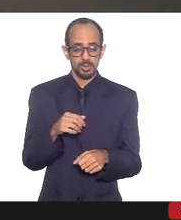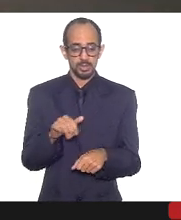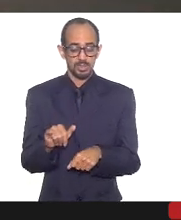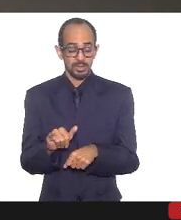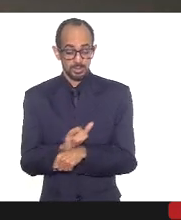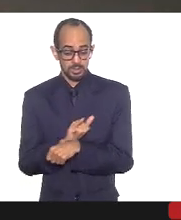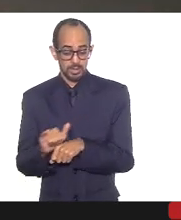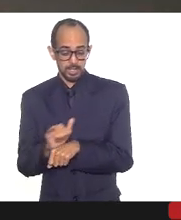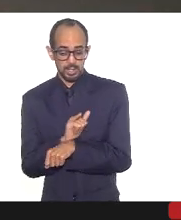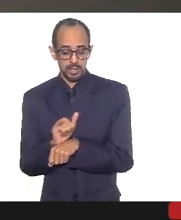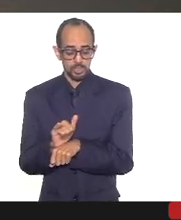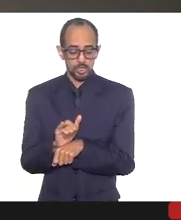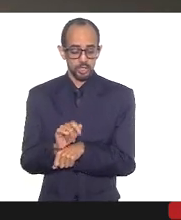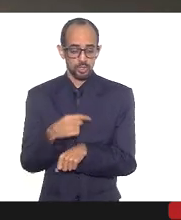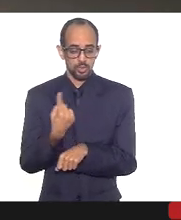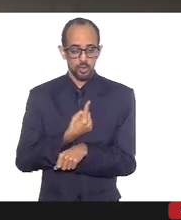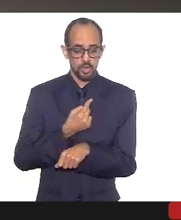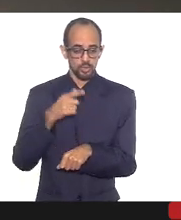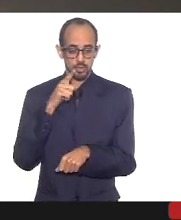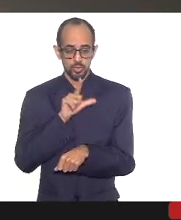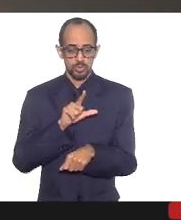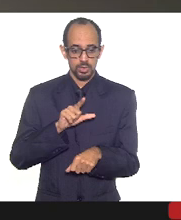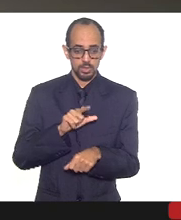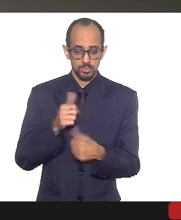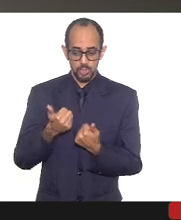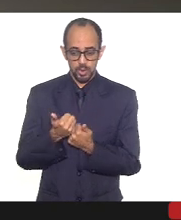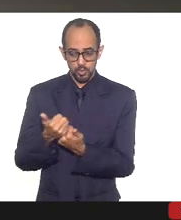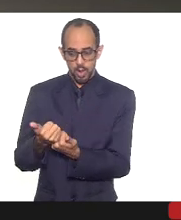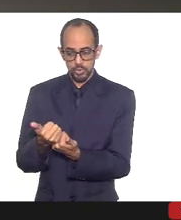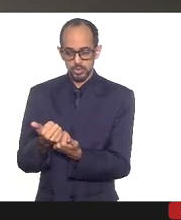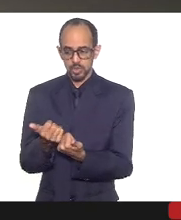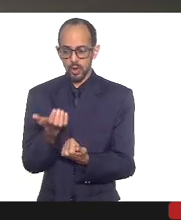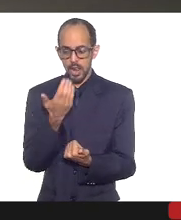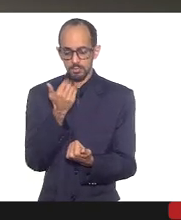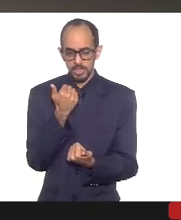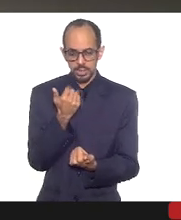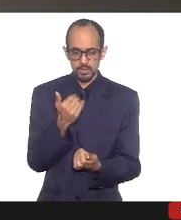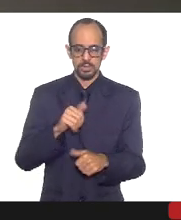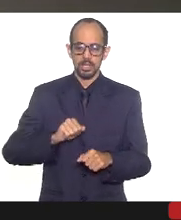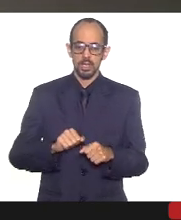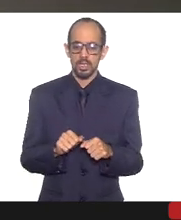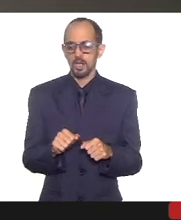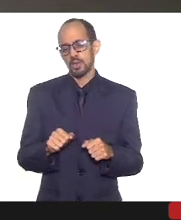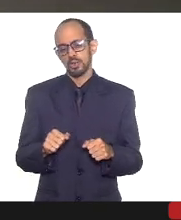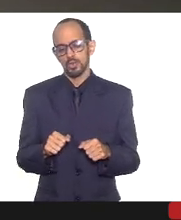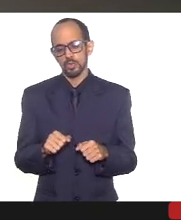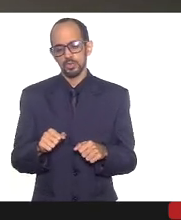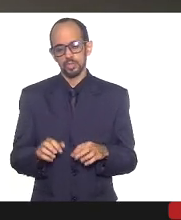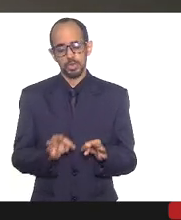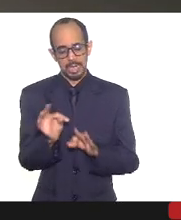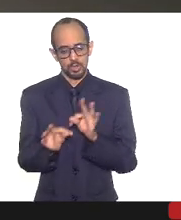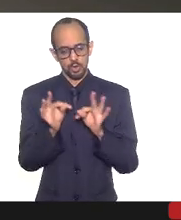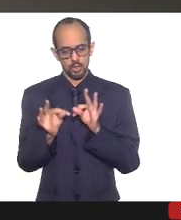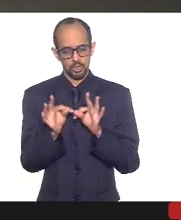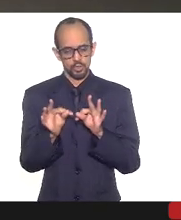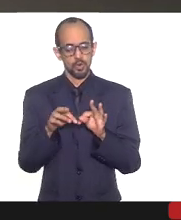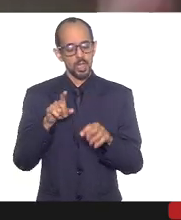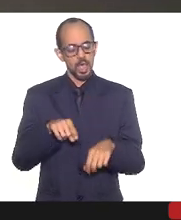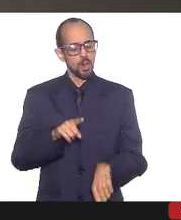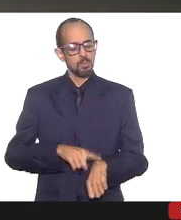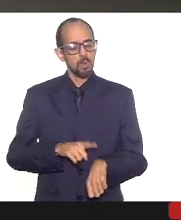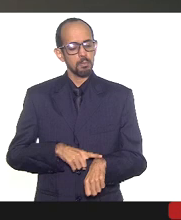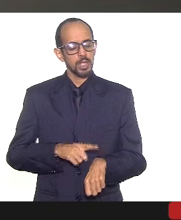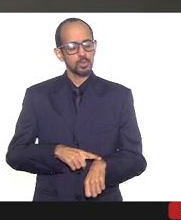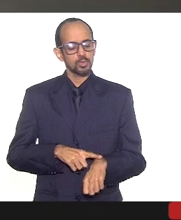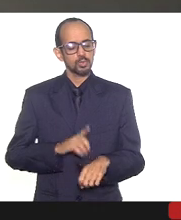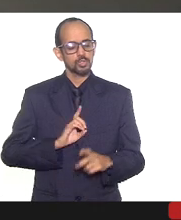relação ao auxílio alimentação, a forma de computar, são coisas que o momento de discutir é esse, sim, porque agora, a